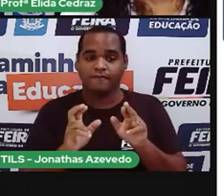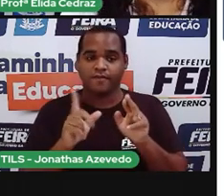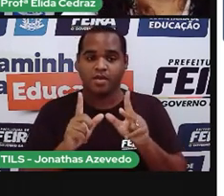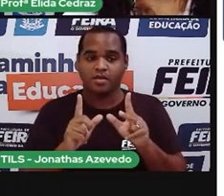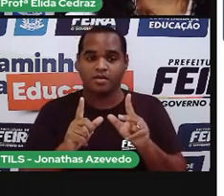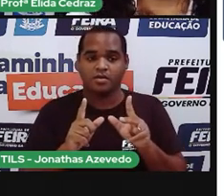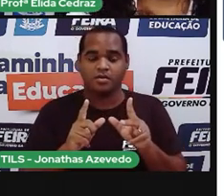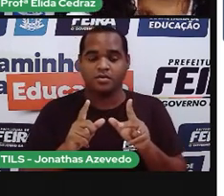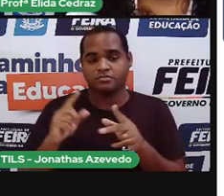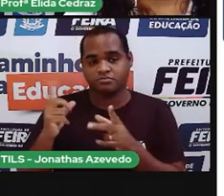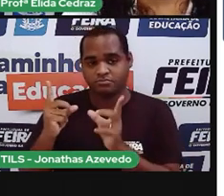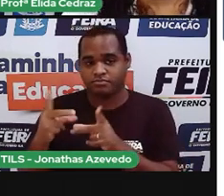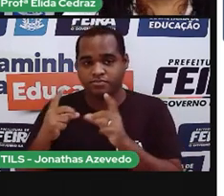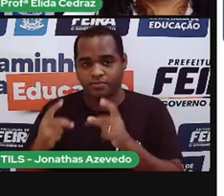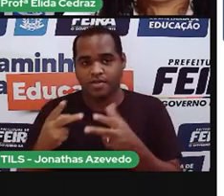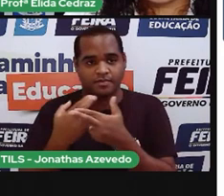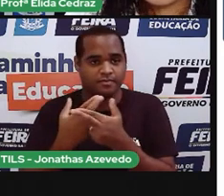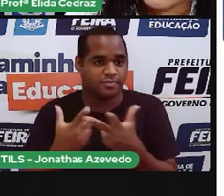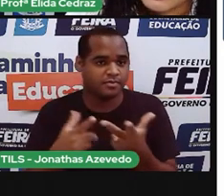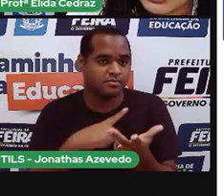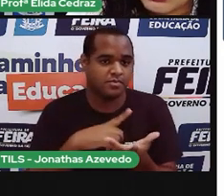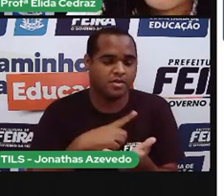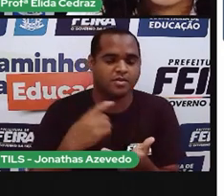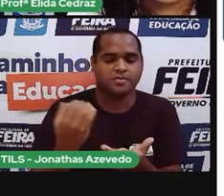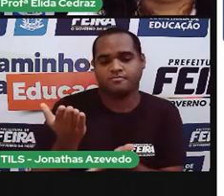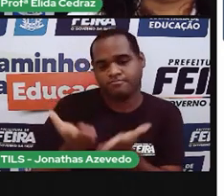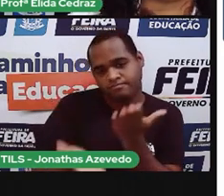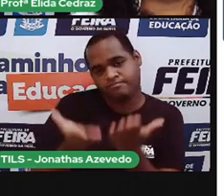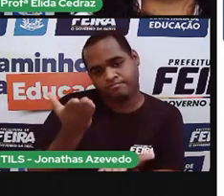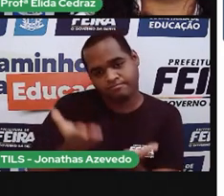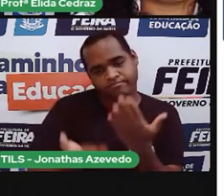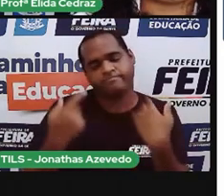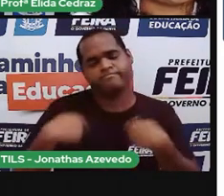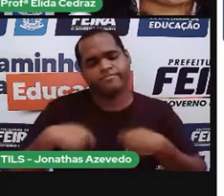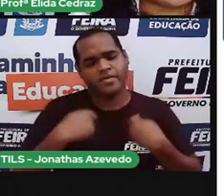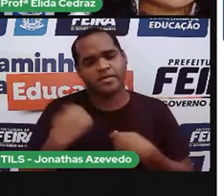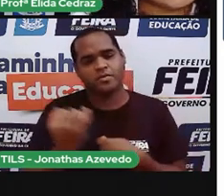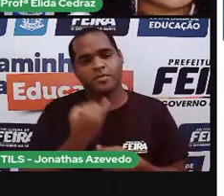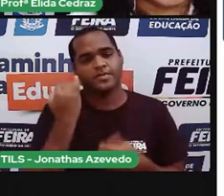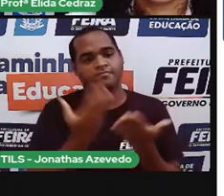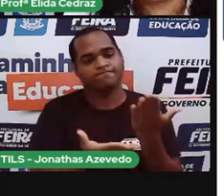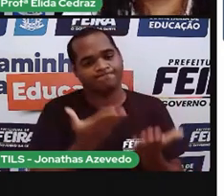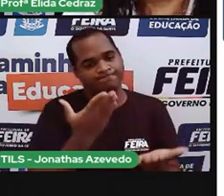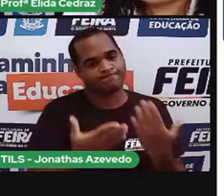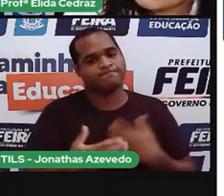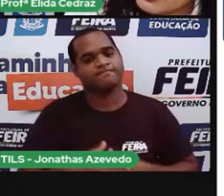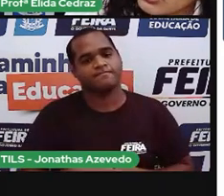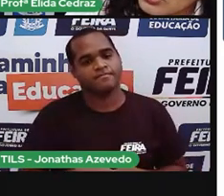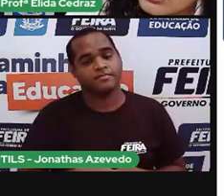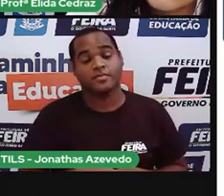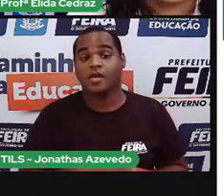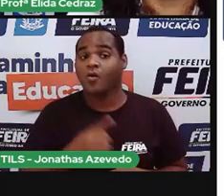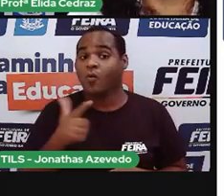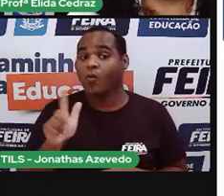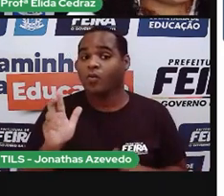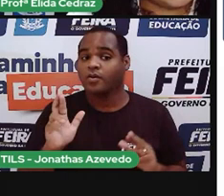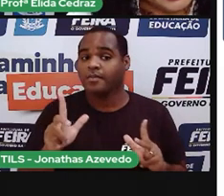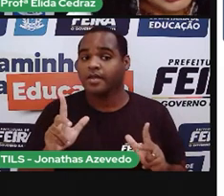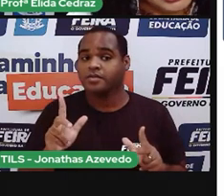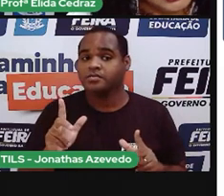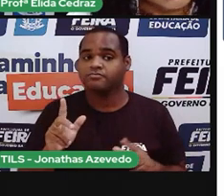vendidas todas no quilo e precisam da balança, menos